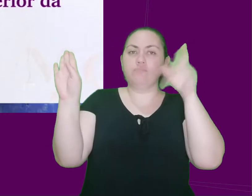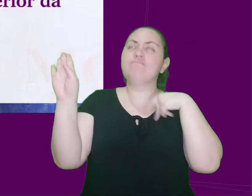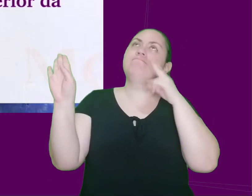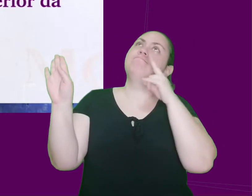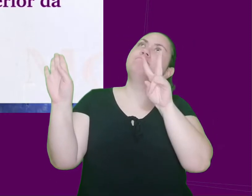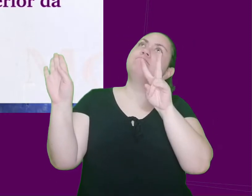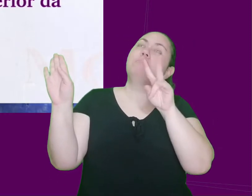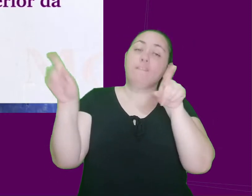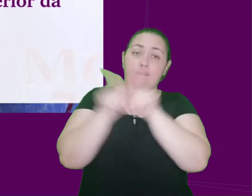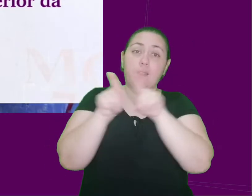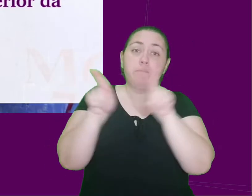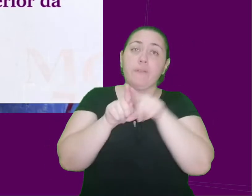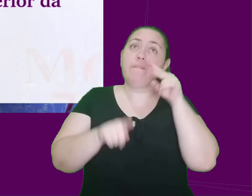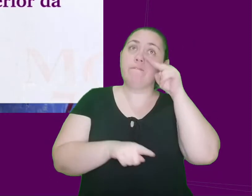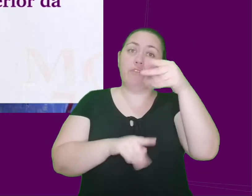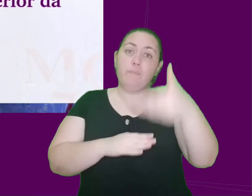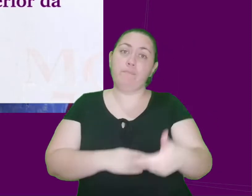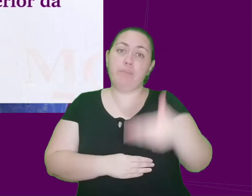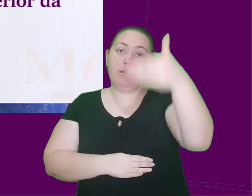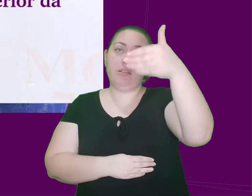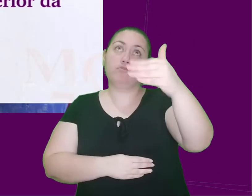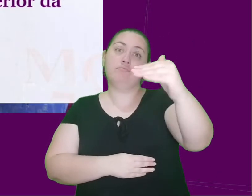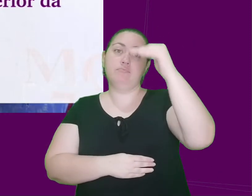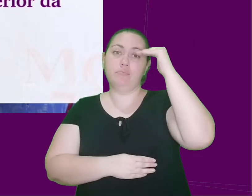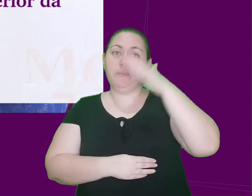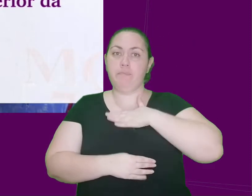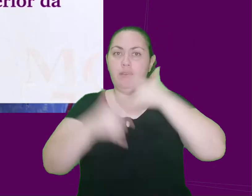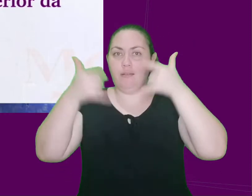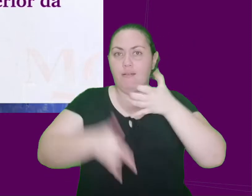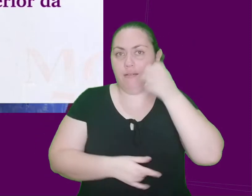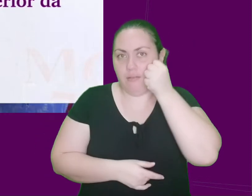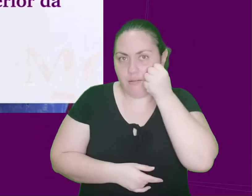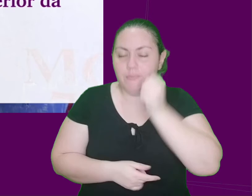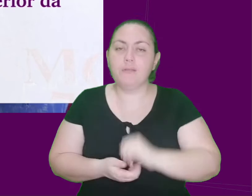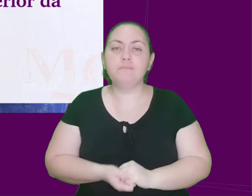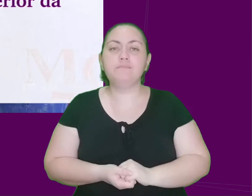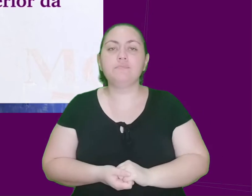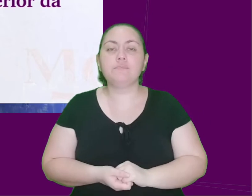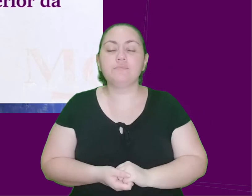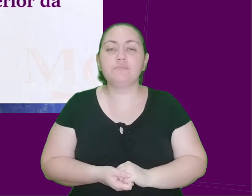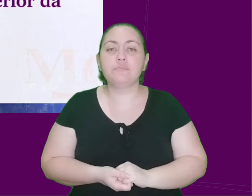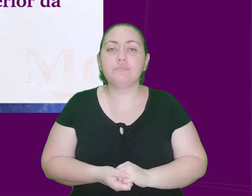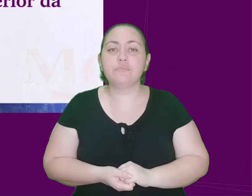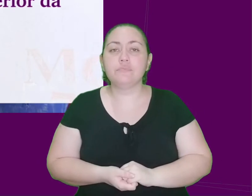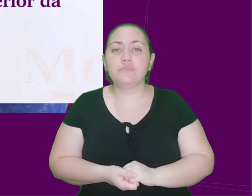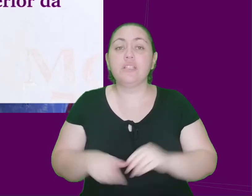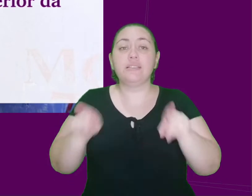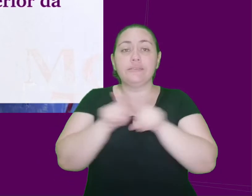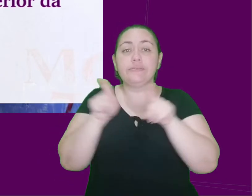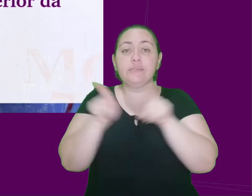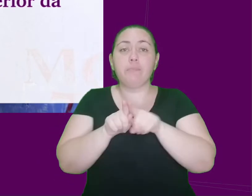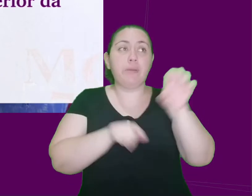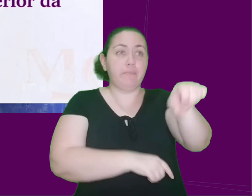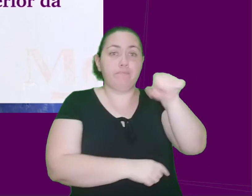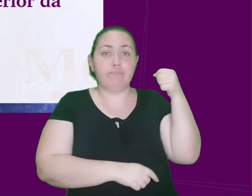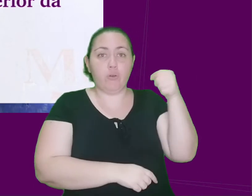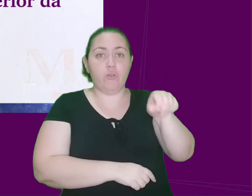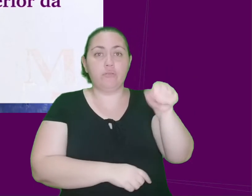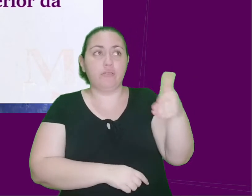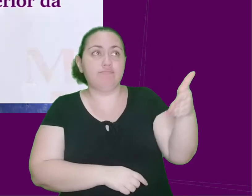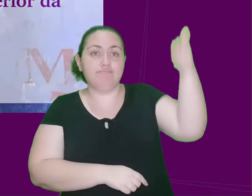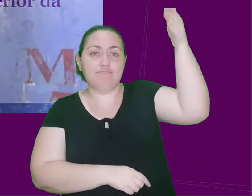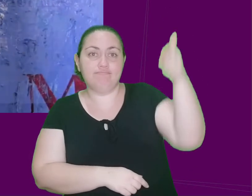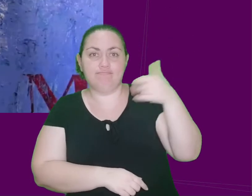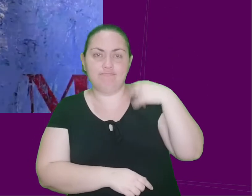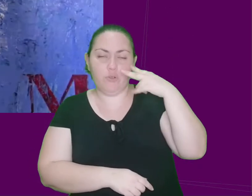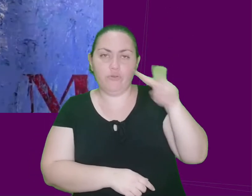Vejo também uma boa parte da parede em frente à minha cama e a parte superior da porta do